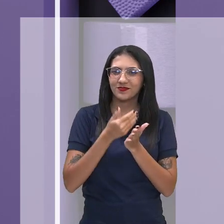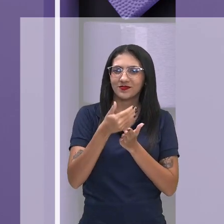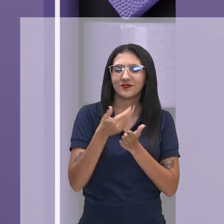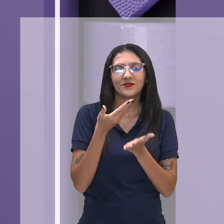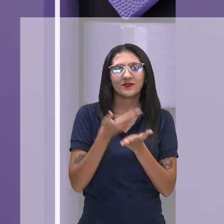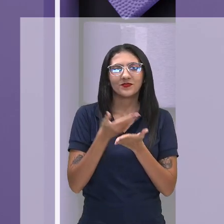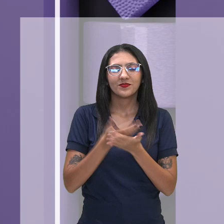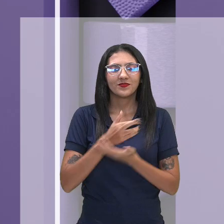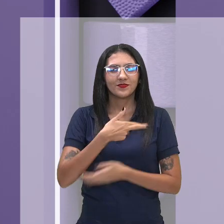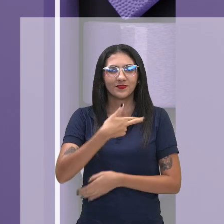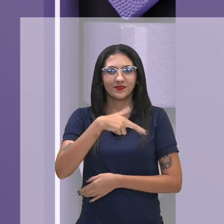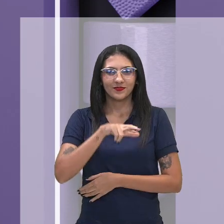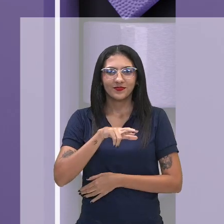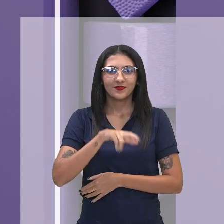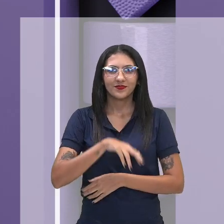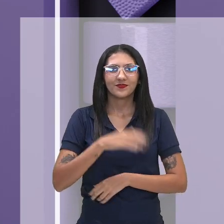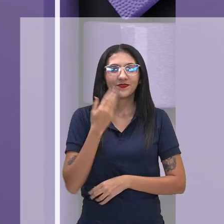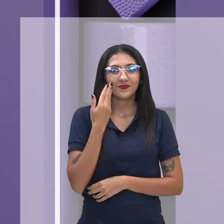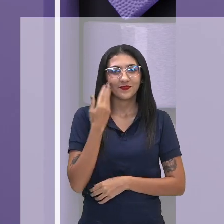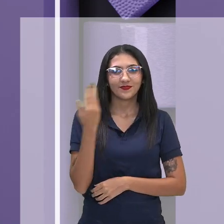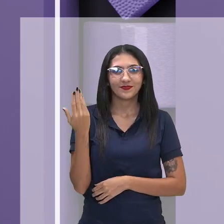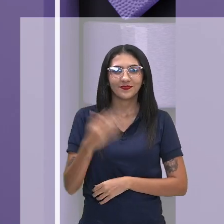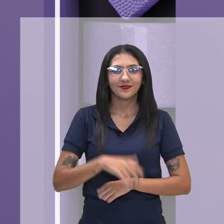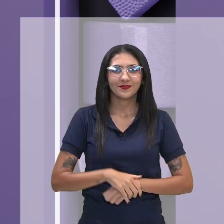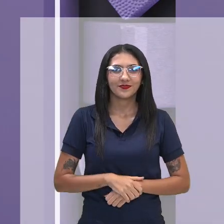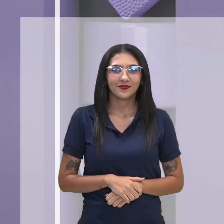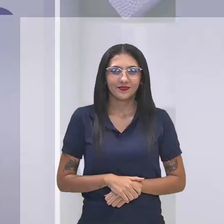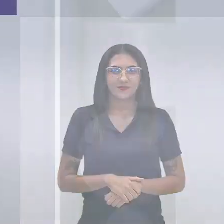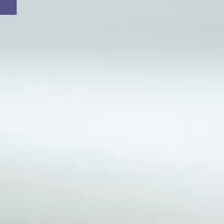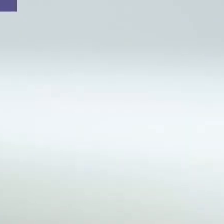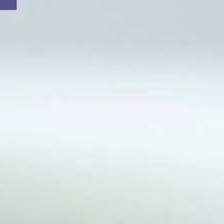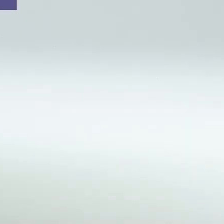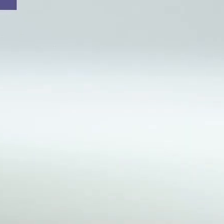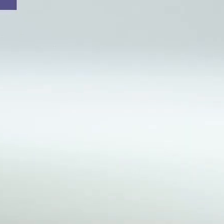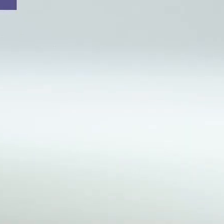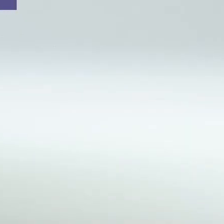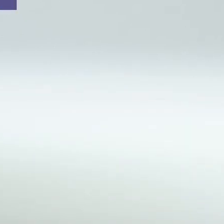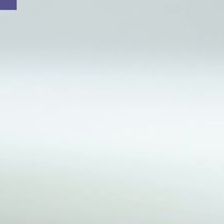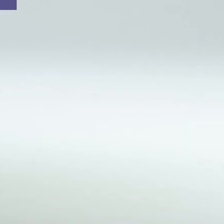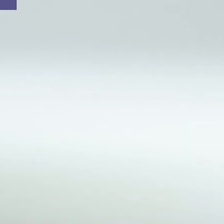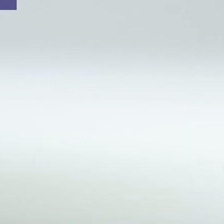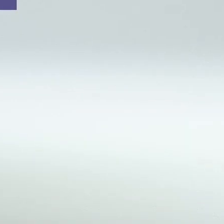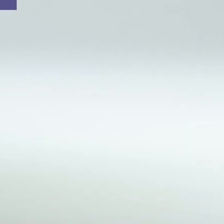caminhada no ensino religioso. Vamos à aula.